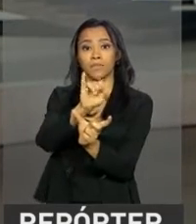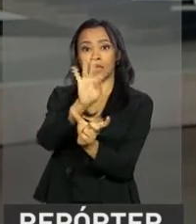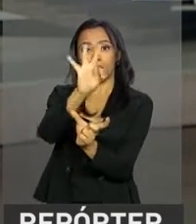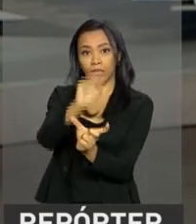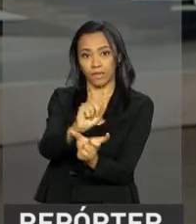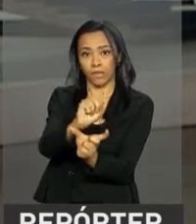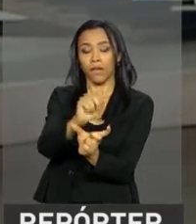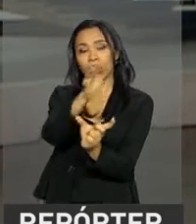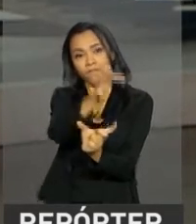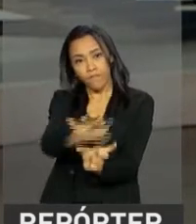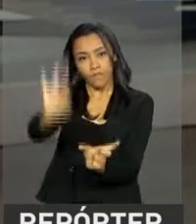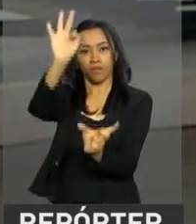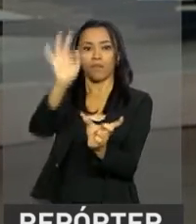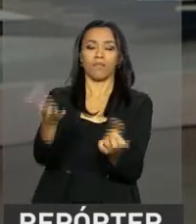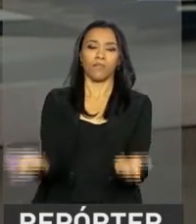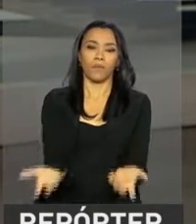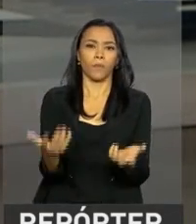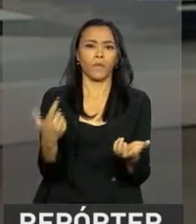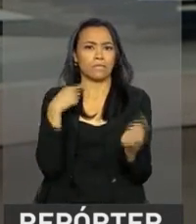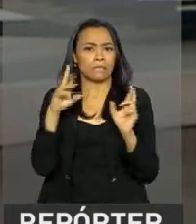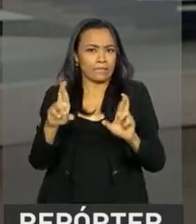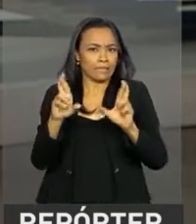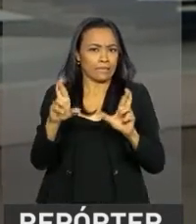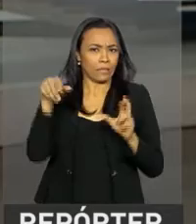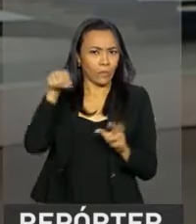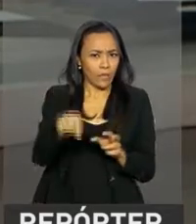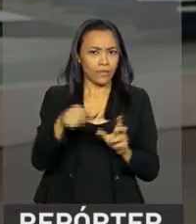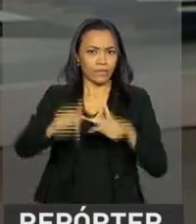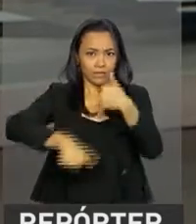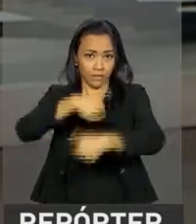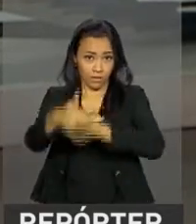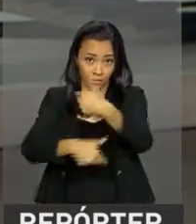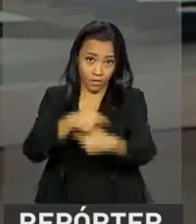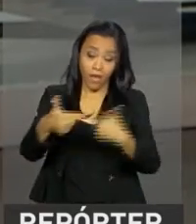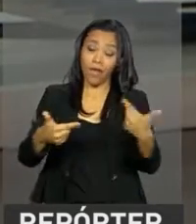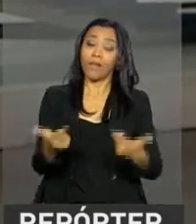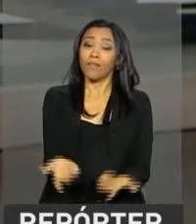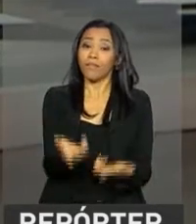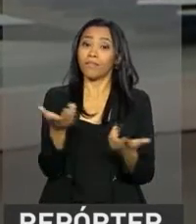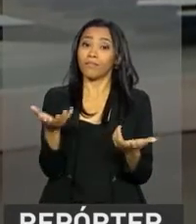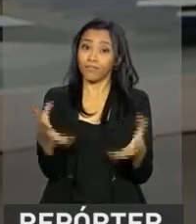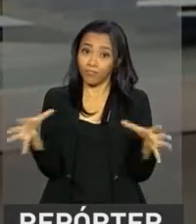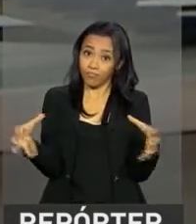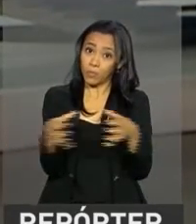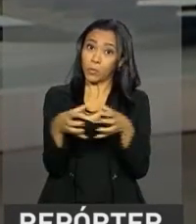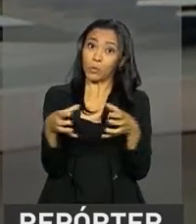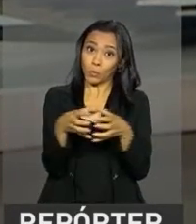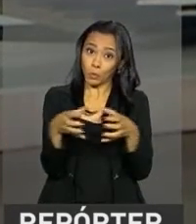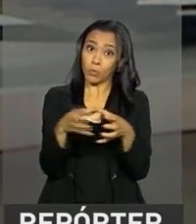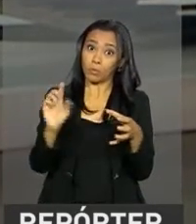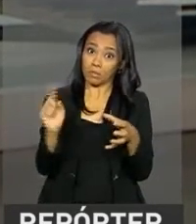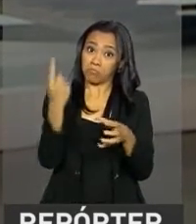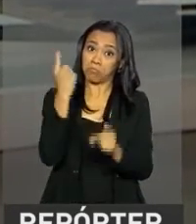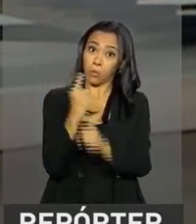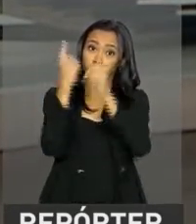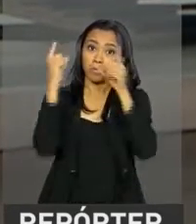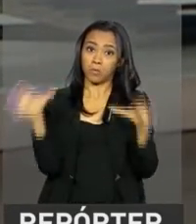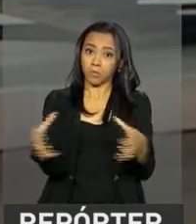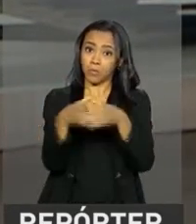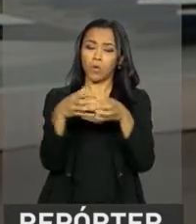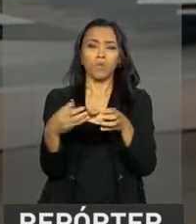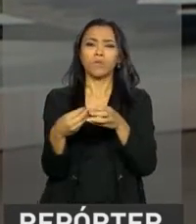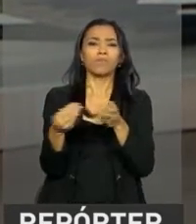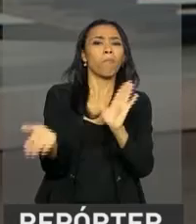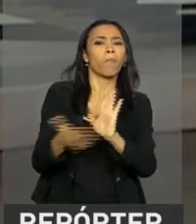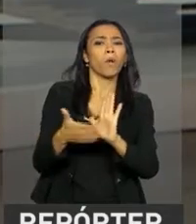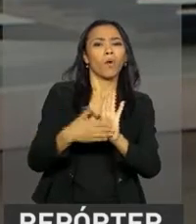Brasil. A expectativa, portanto, é que com essa iniciativa inédita, desse encontro, saiam então